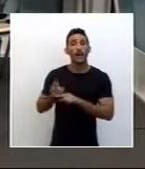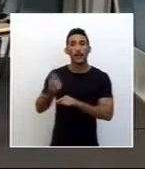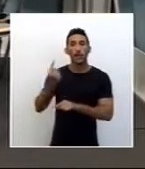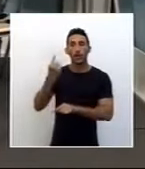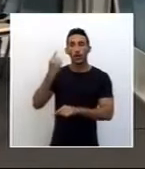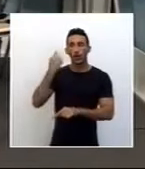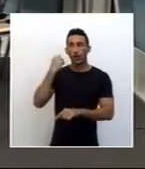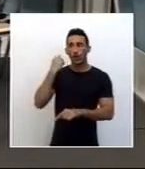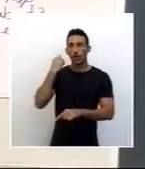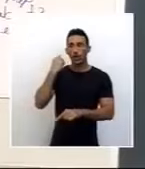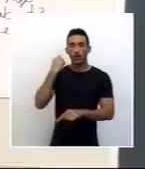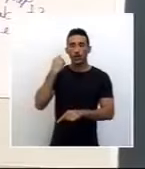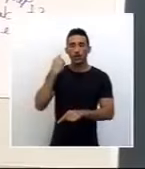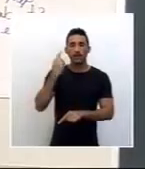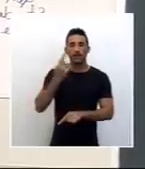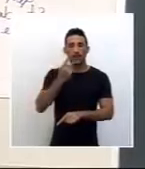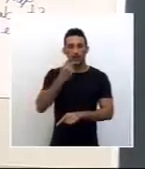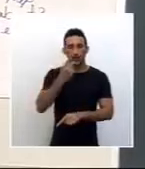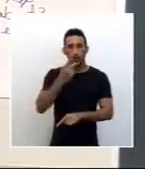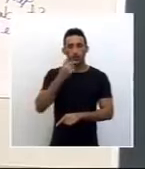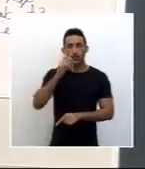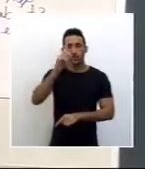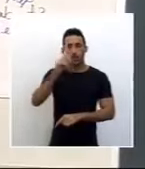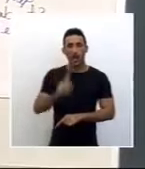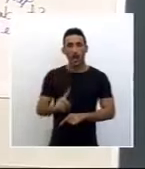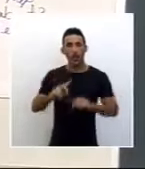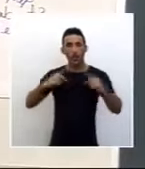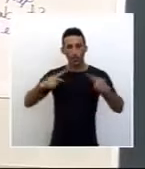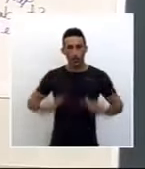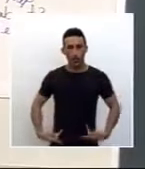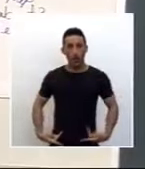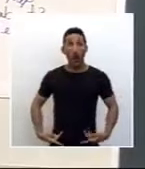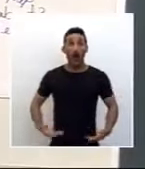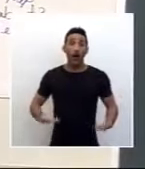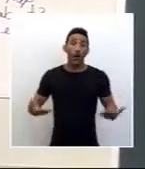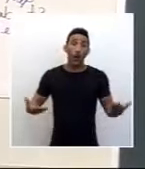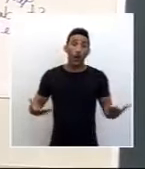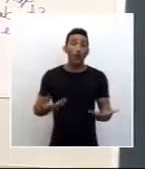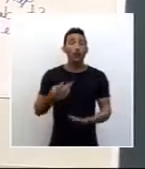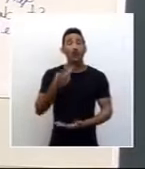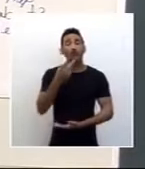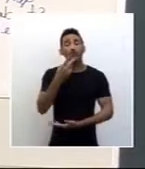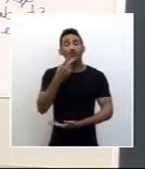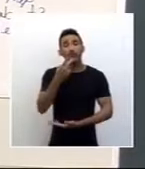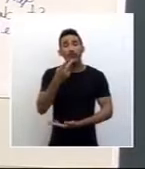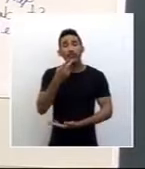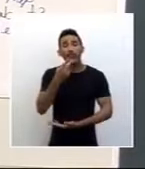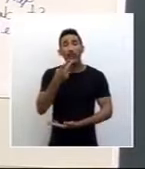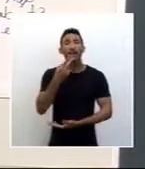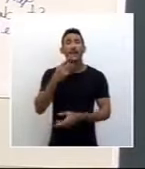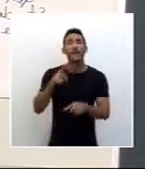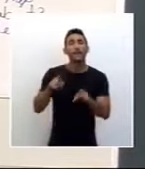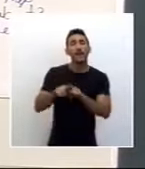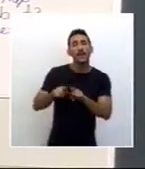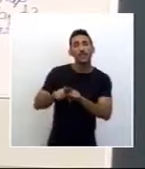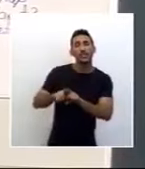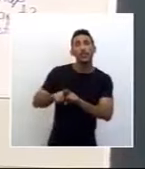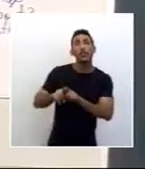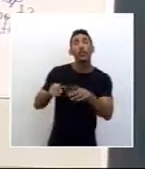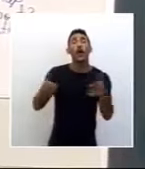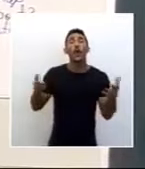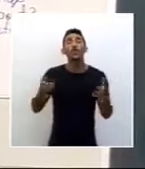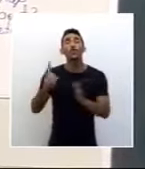direitos do do nosso dos seres humanos né então resolvi também trazer os direitos dos animais não é